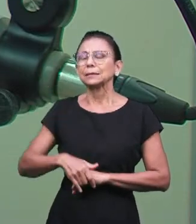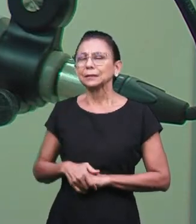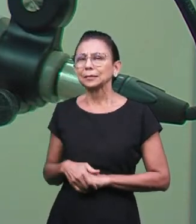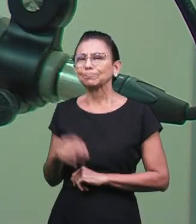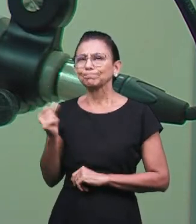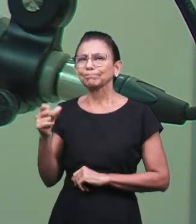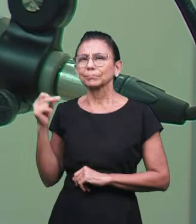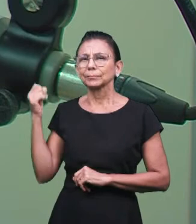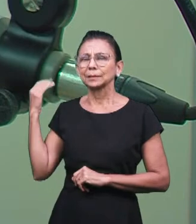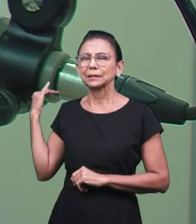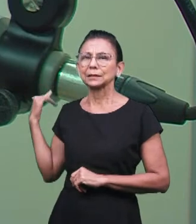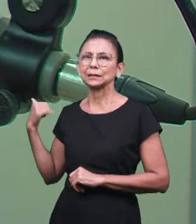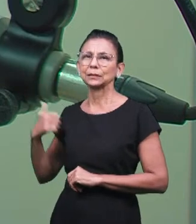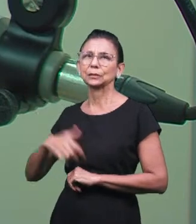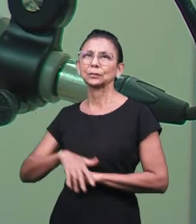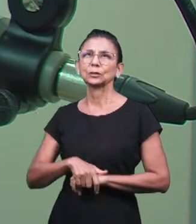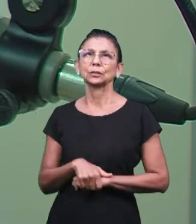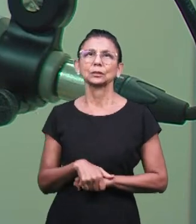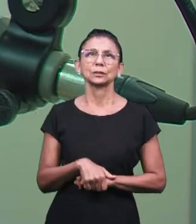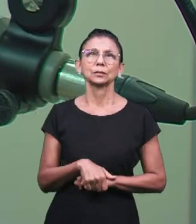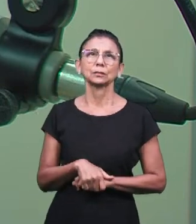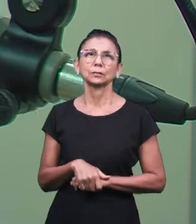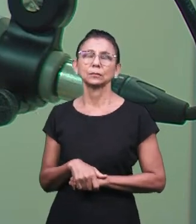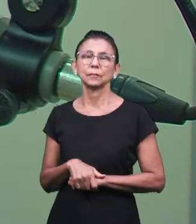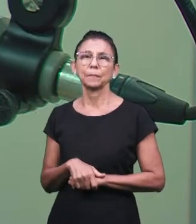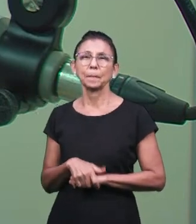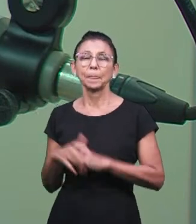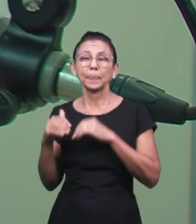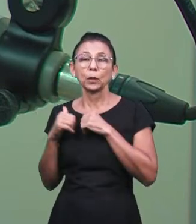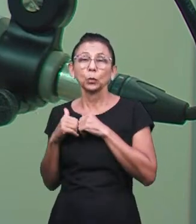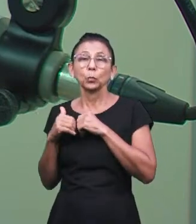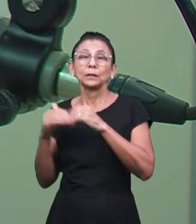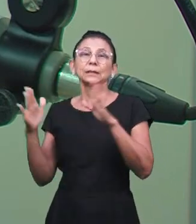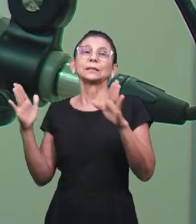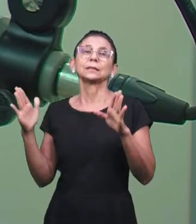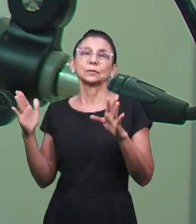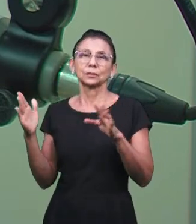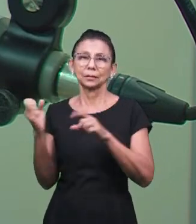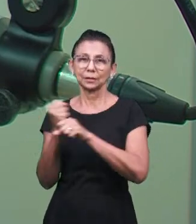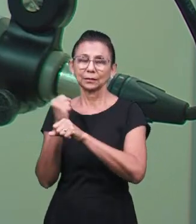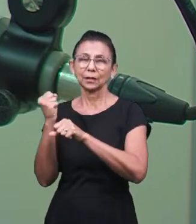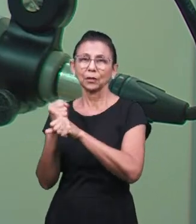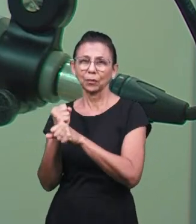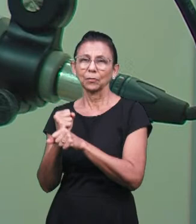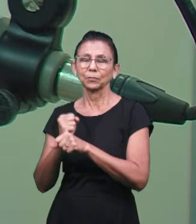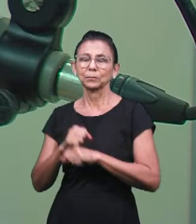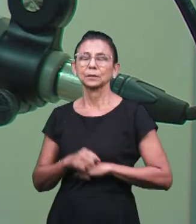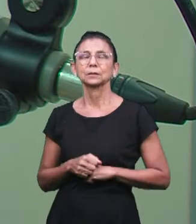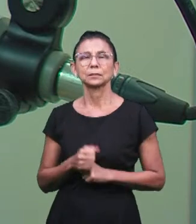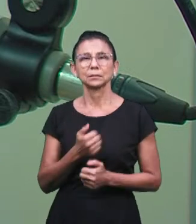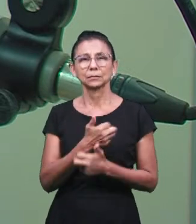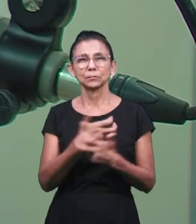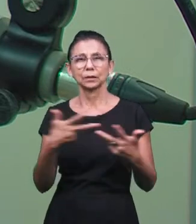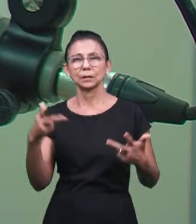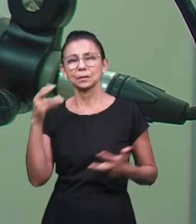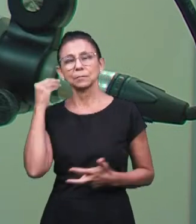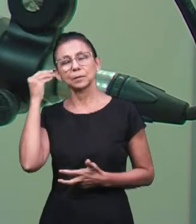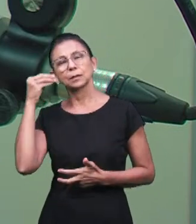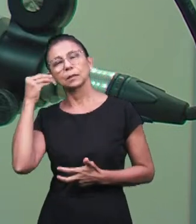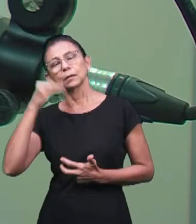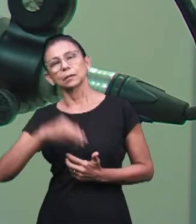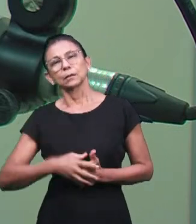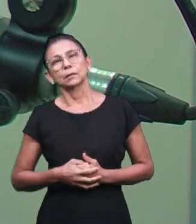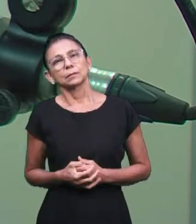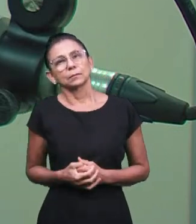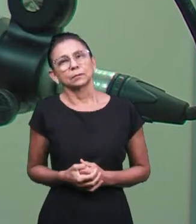Amadeu? Pouco depois do período inicial da obra, você já se chegou e já viveu uma experiência com esta obra. E que,